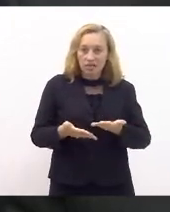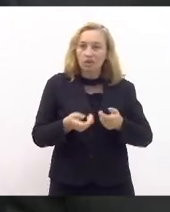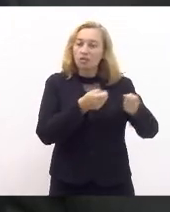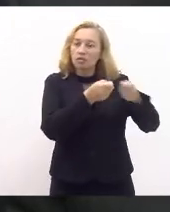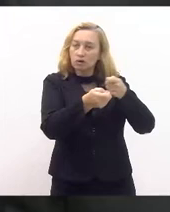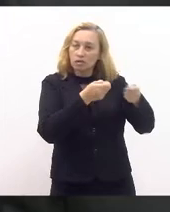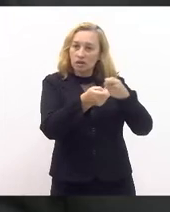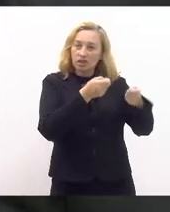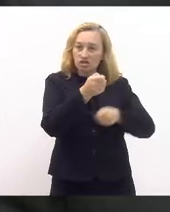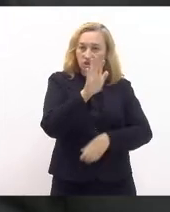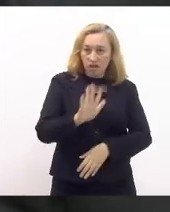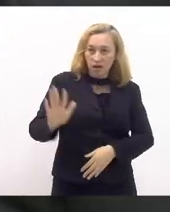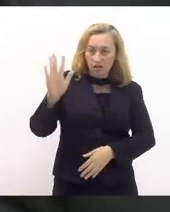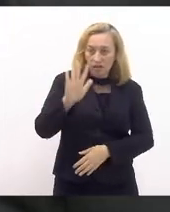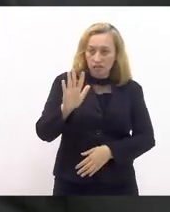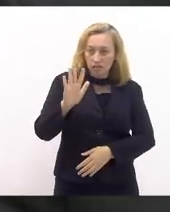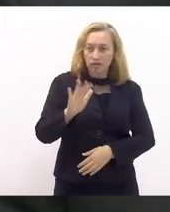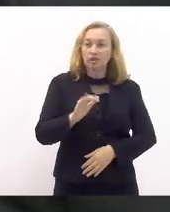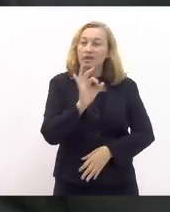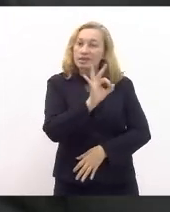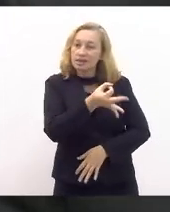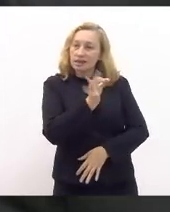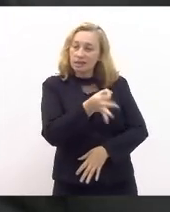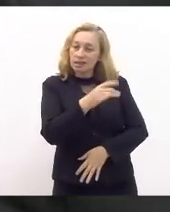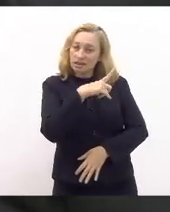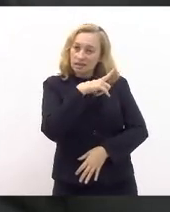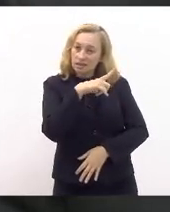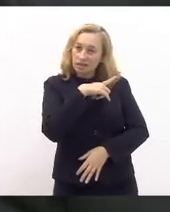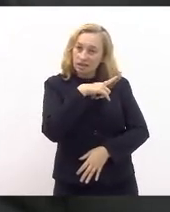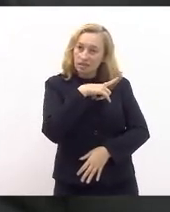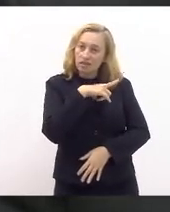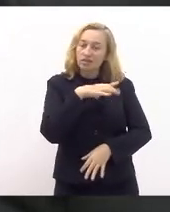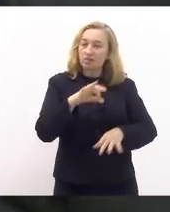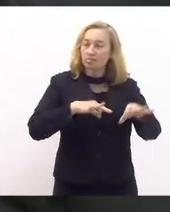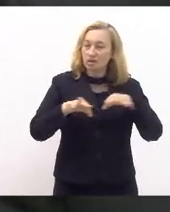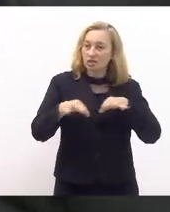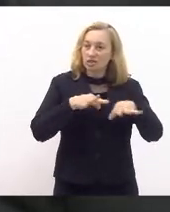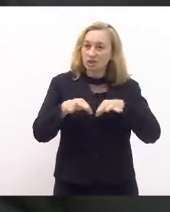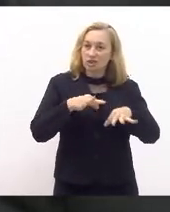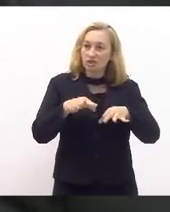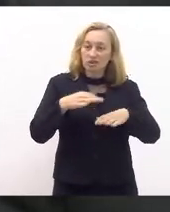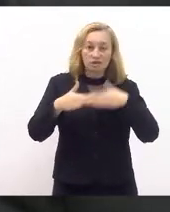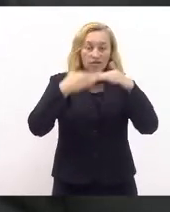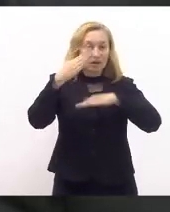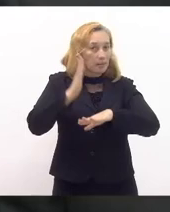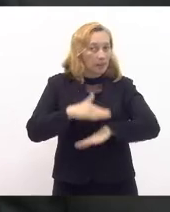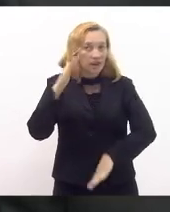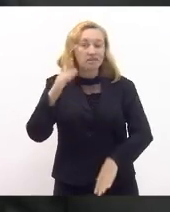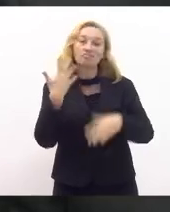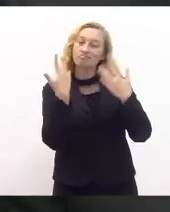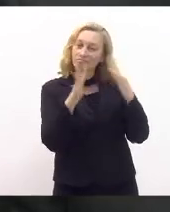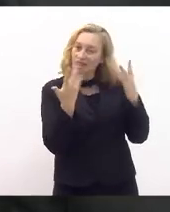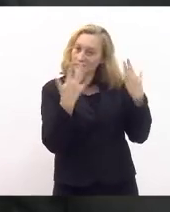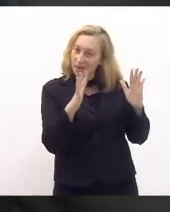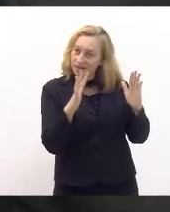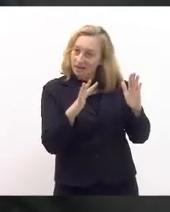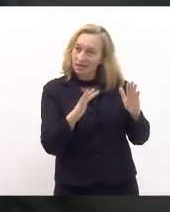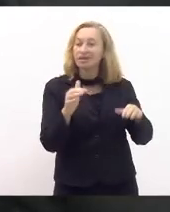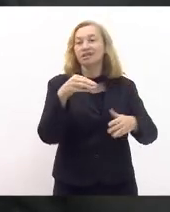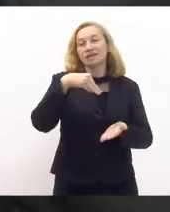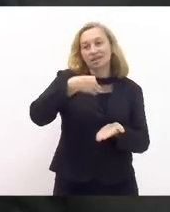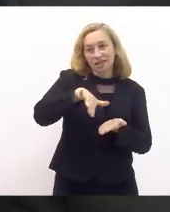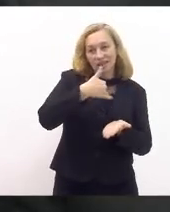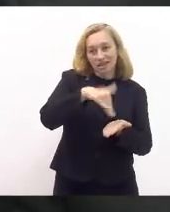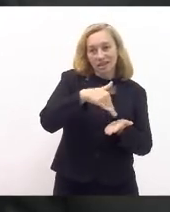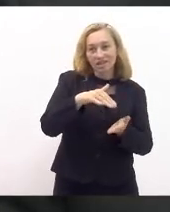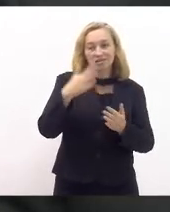Controladoria Geral e tenho certeza que no planejamento ele brilhará ainda mais. Parabéns, secretário,